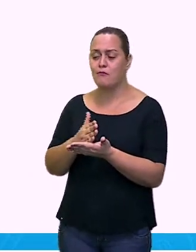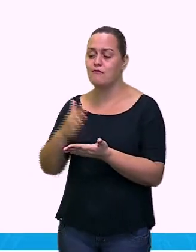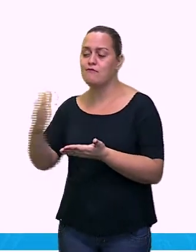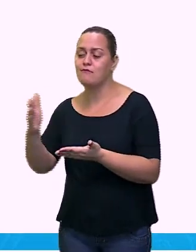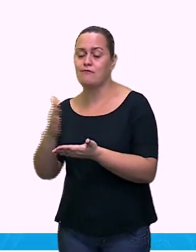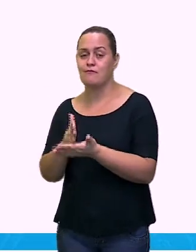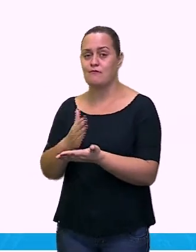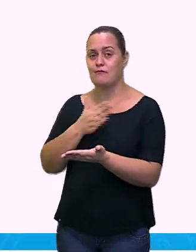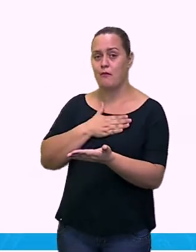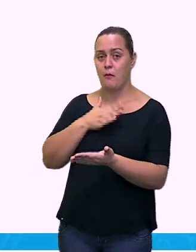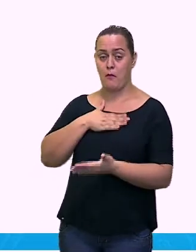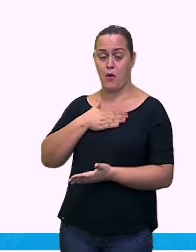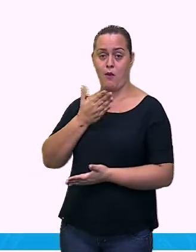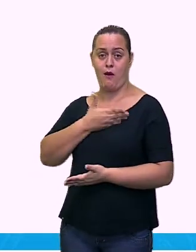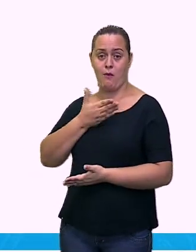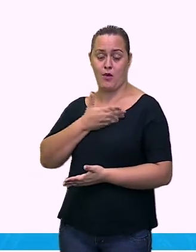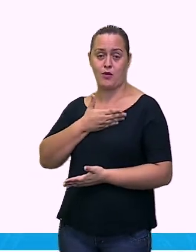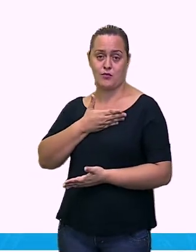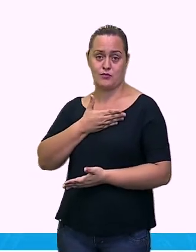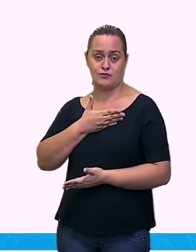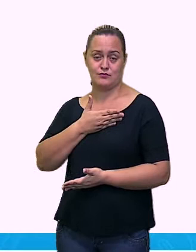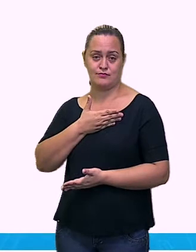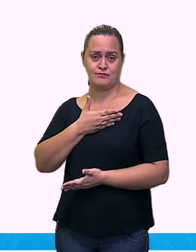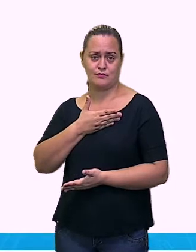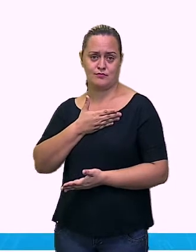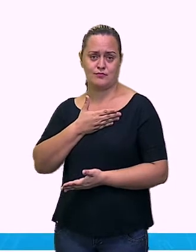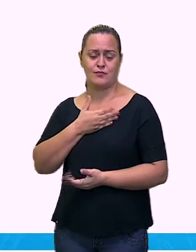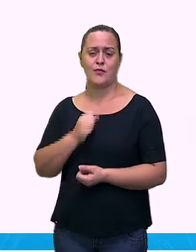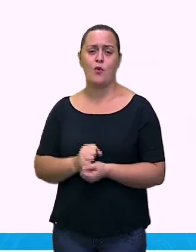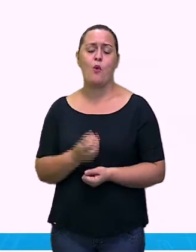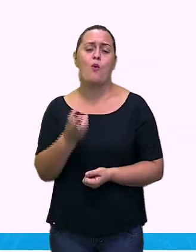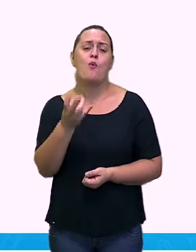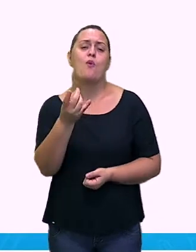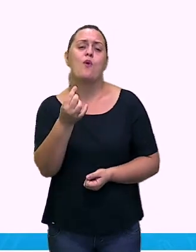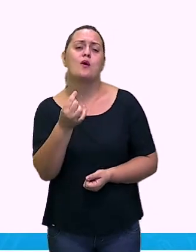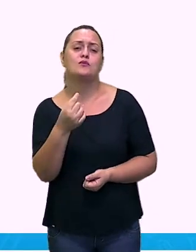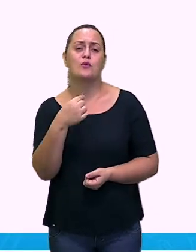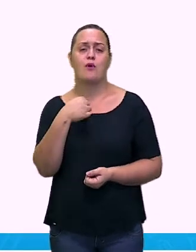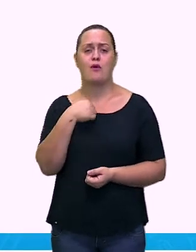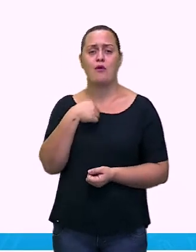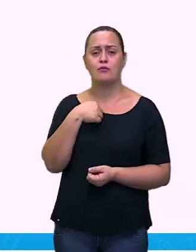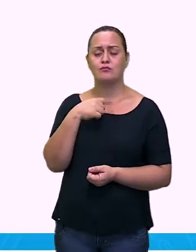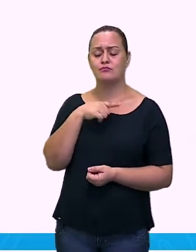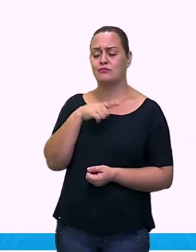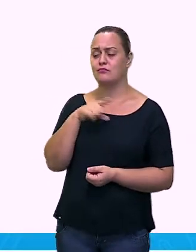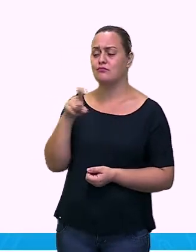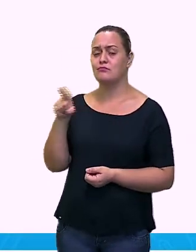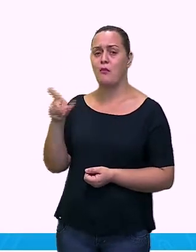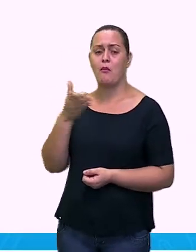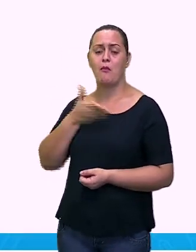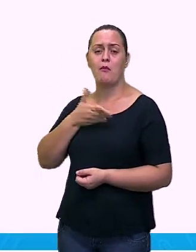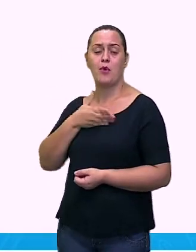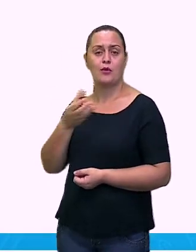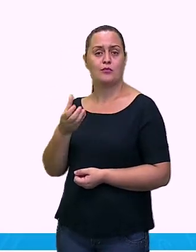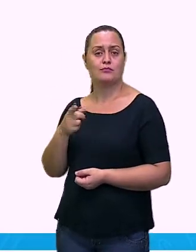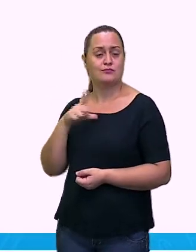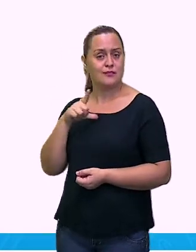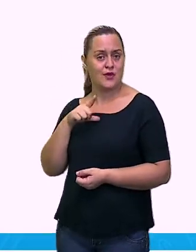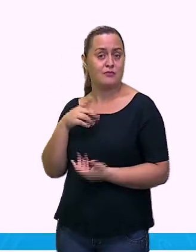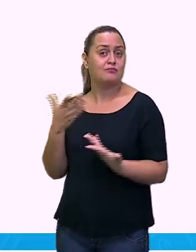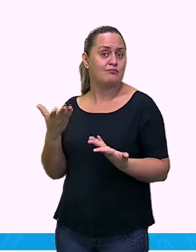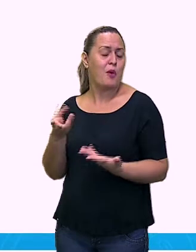cada um vai ficar Então vamos visualizar aqui para ficar mais fácil tá gente